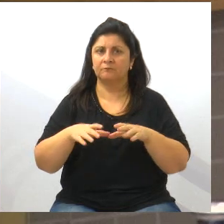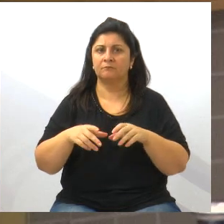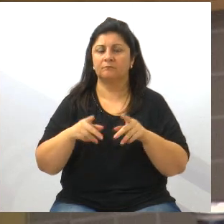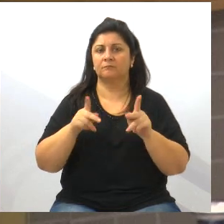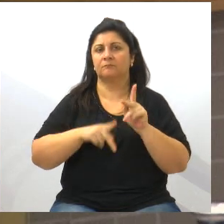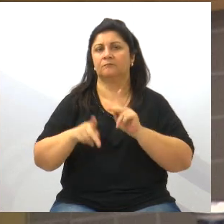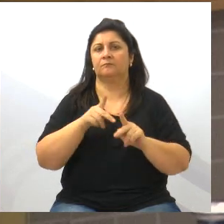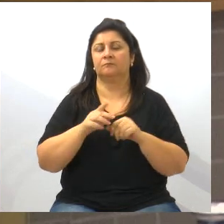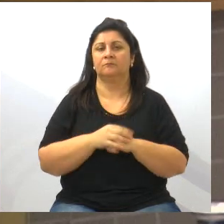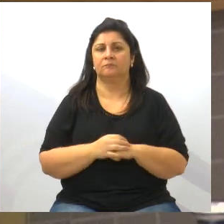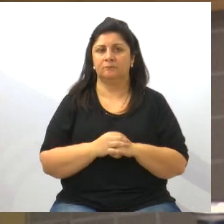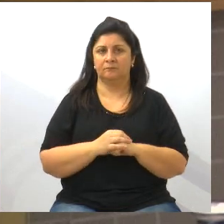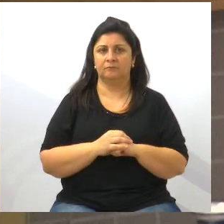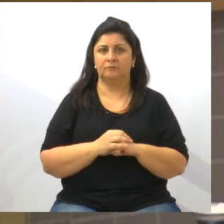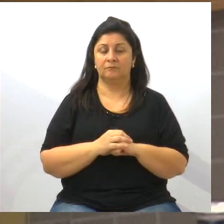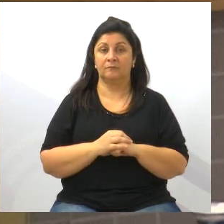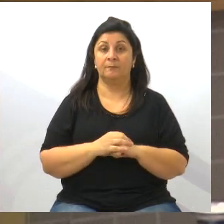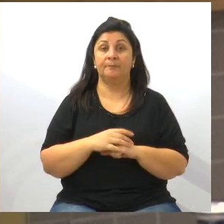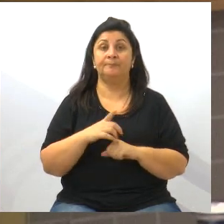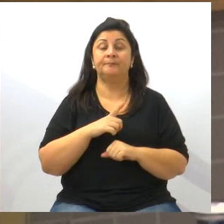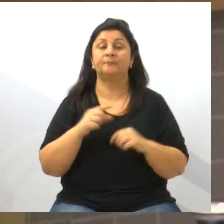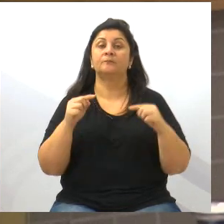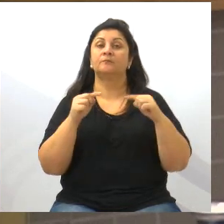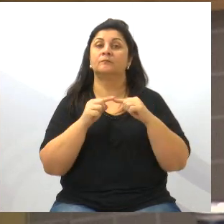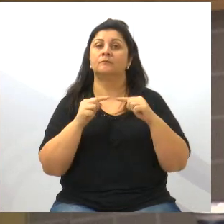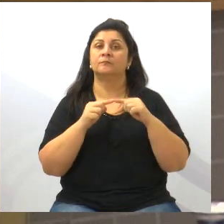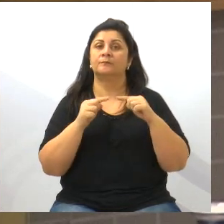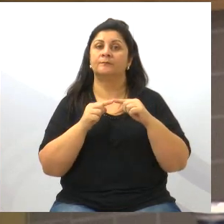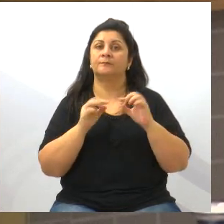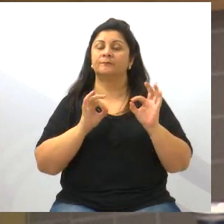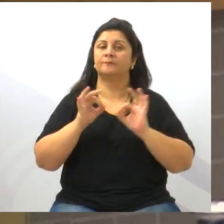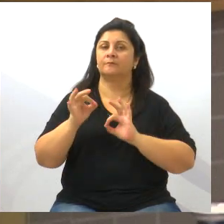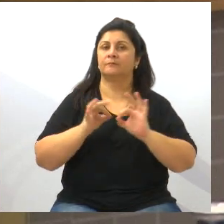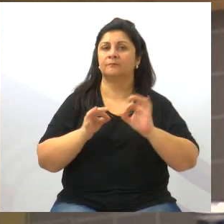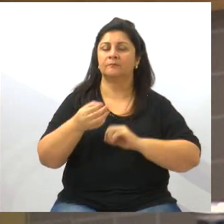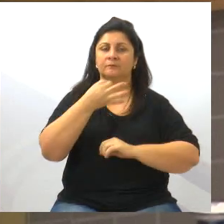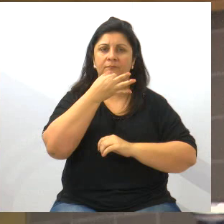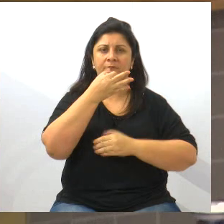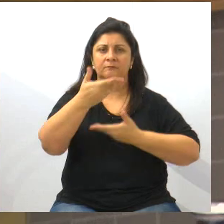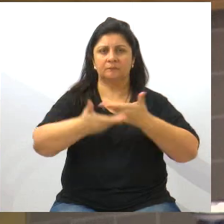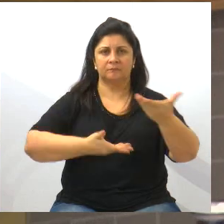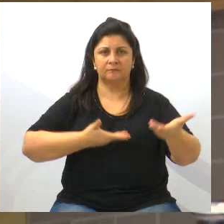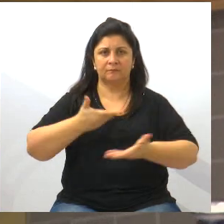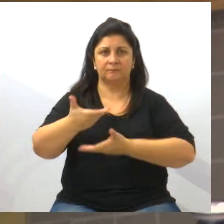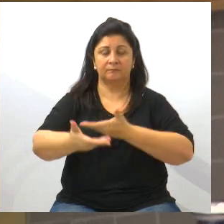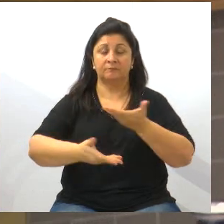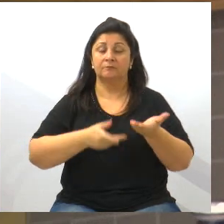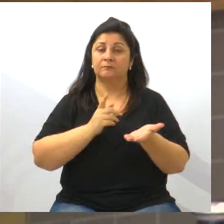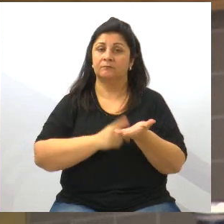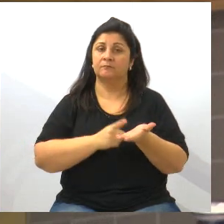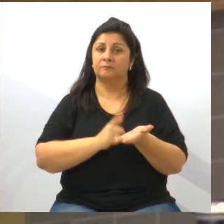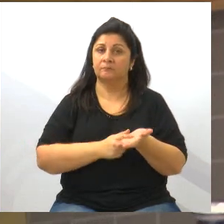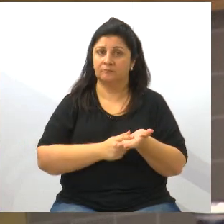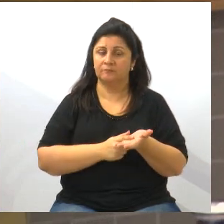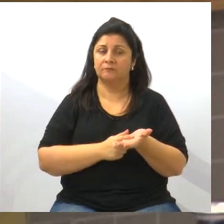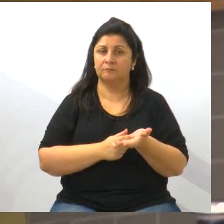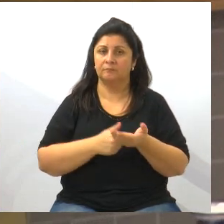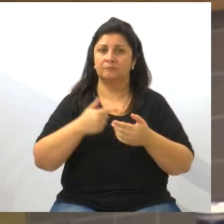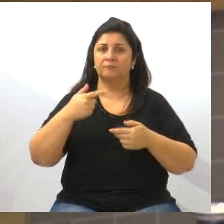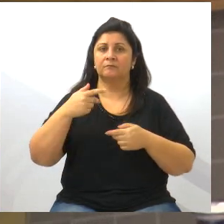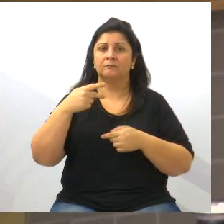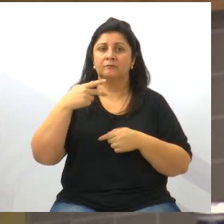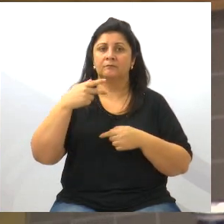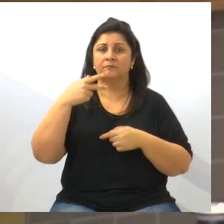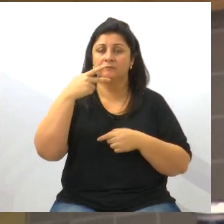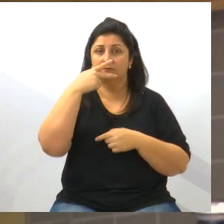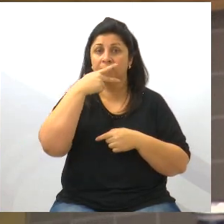órgão deliberativo que tem por finalidade propor e discutir sobre as diretrizes, planos e programas da política municipal